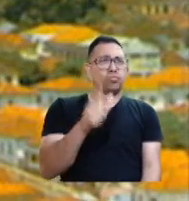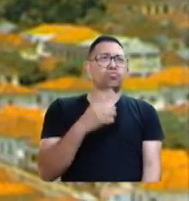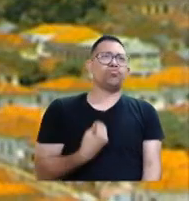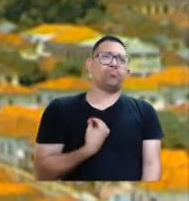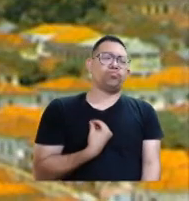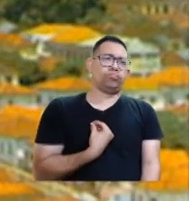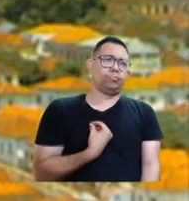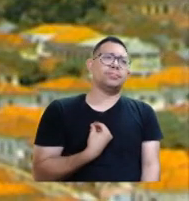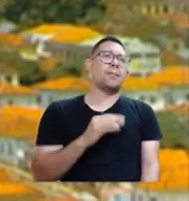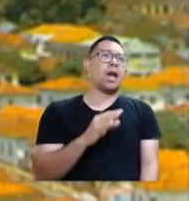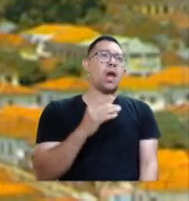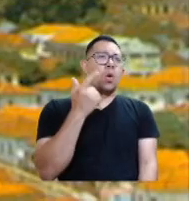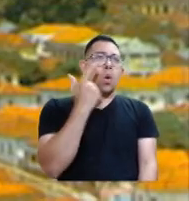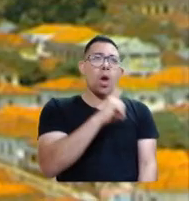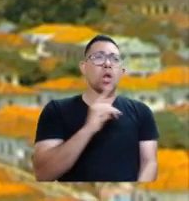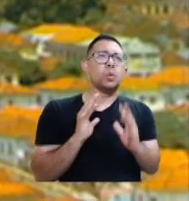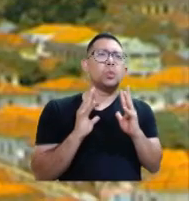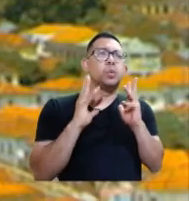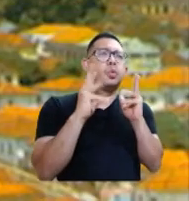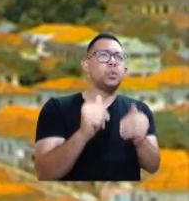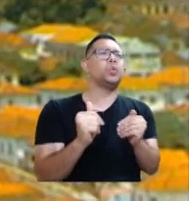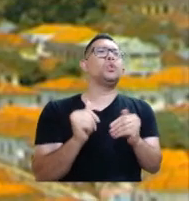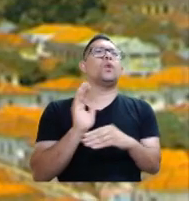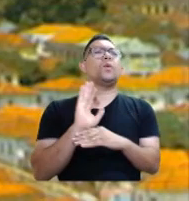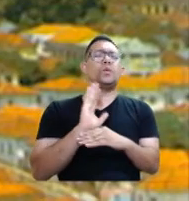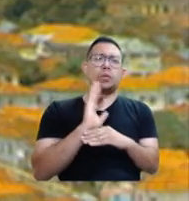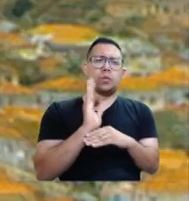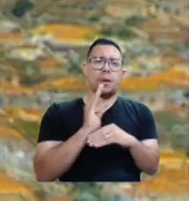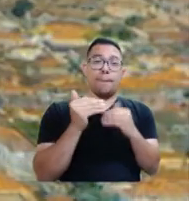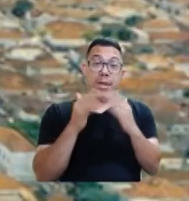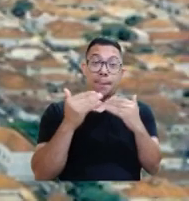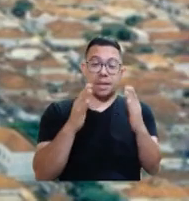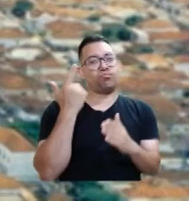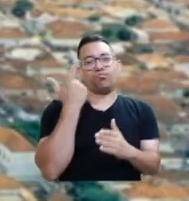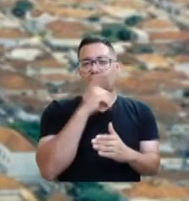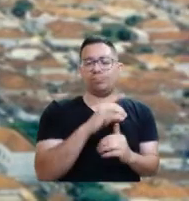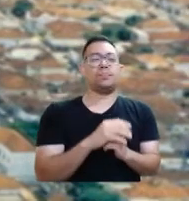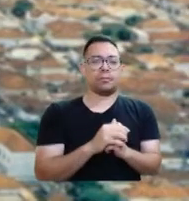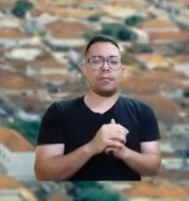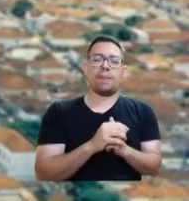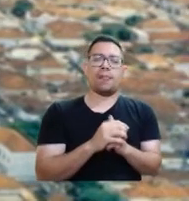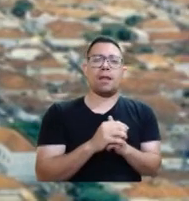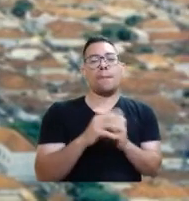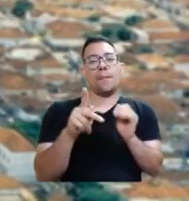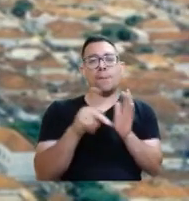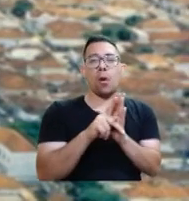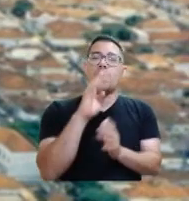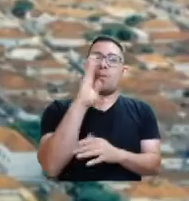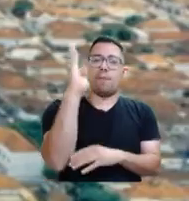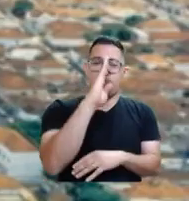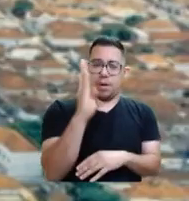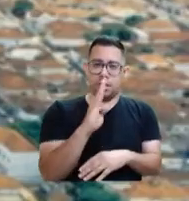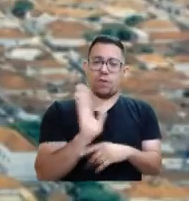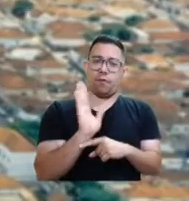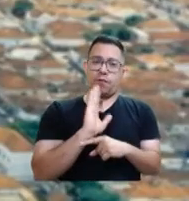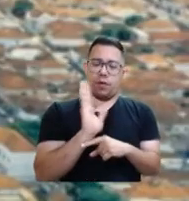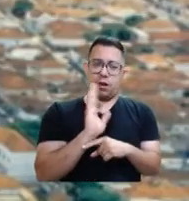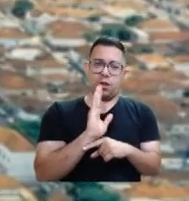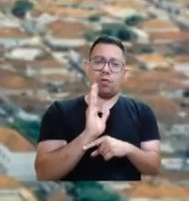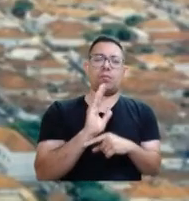não conseguiam trazer todos os lançamentos à cidade, especialmente os filmes nacionais e os de média